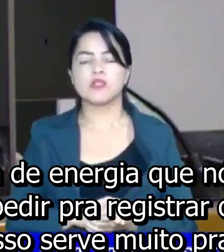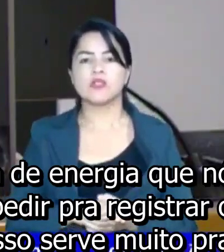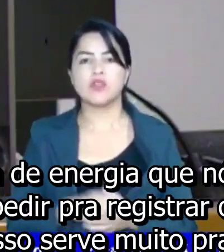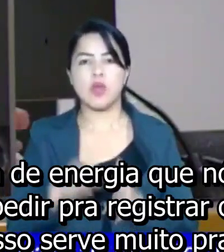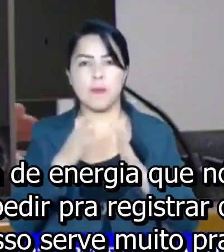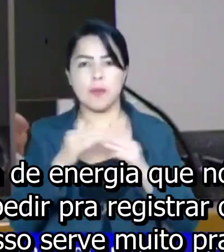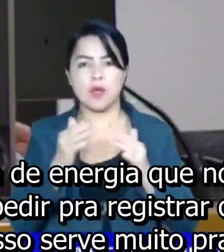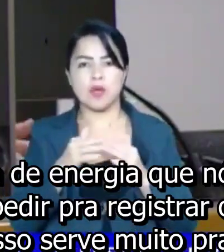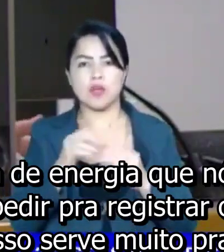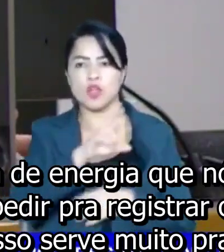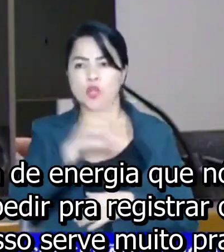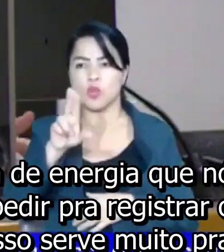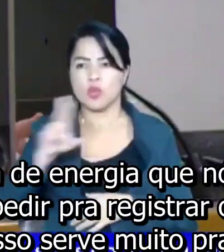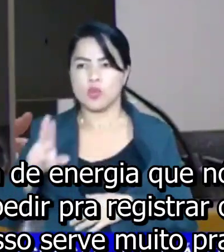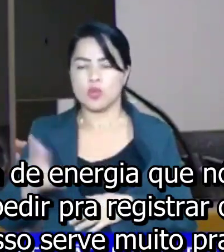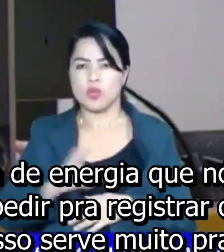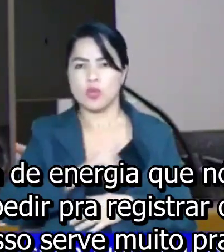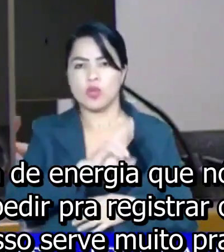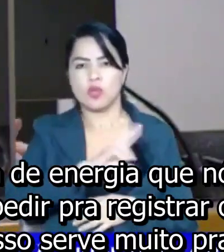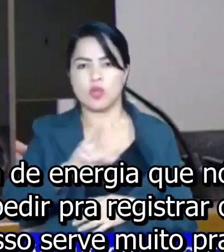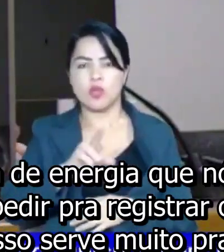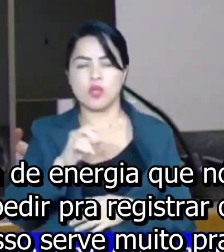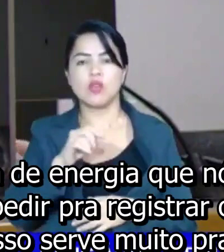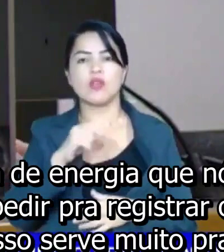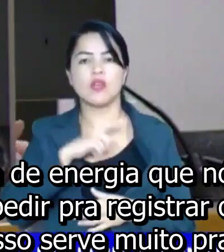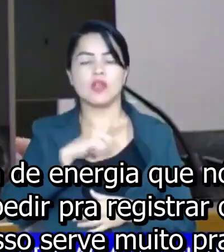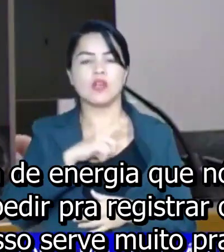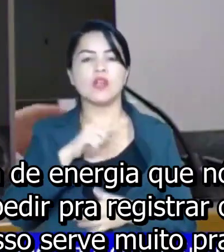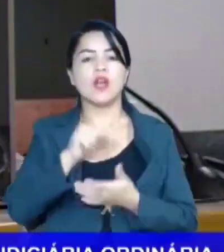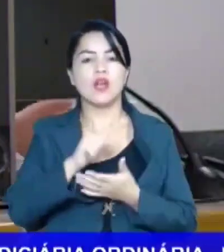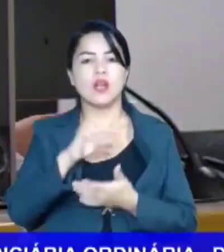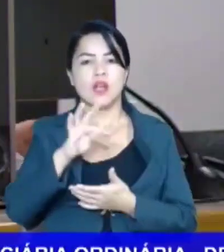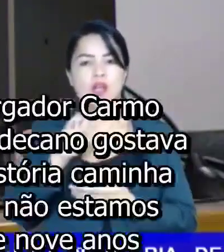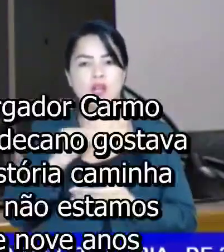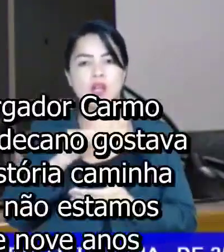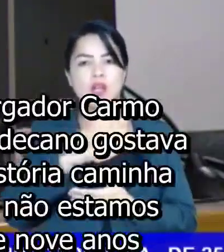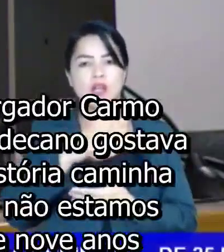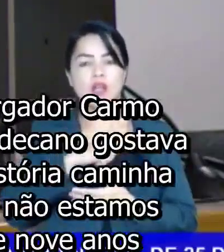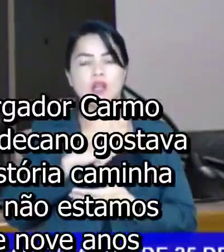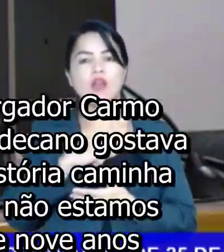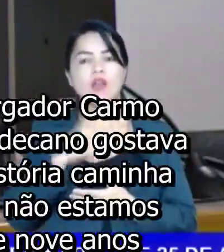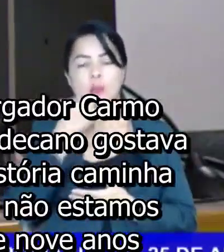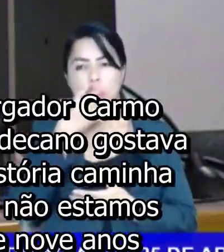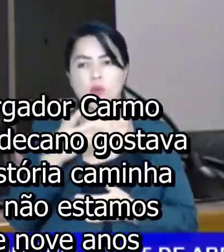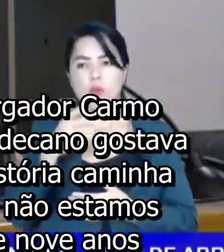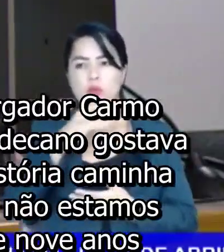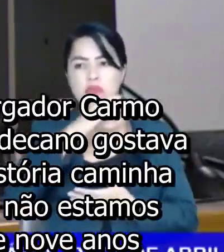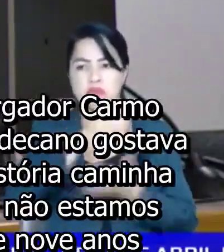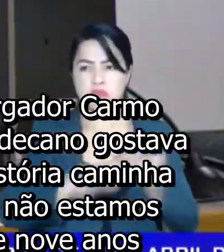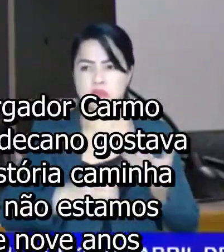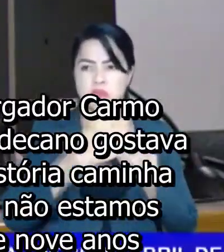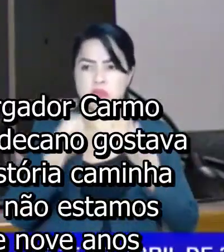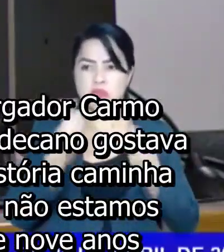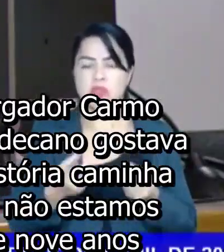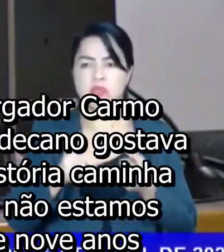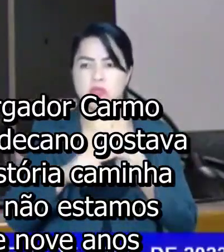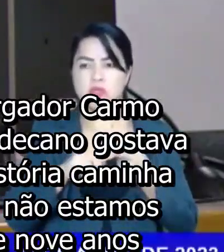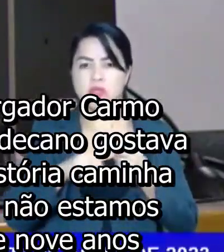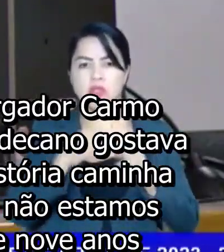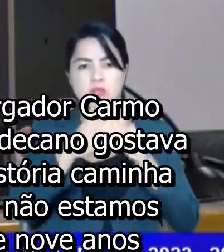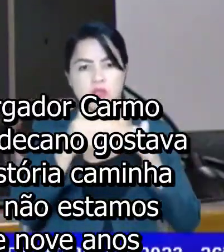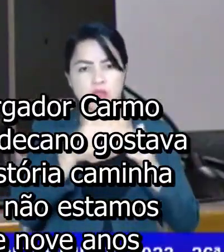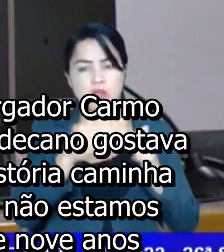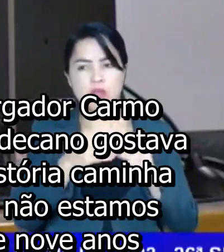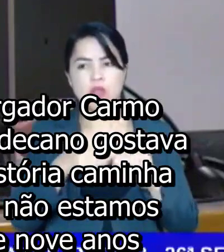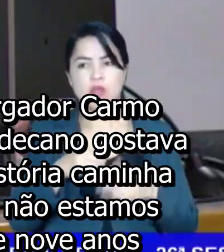registrar o nome das acadêmicas e dos acadêmicos aqui na ata, porque isso serve muito para o currículo, tá certo? E, com a permissão do desembargador